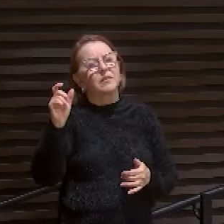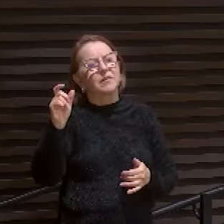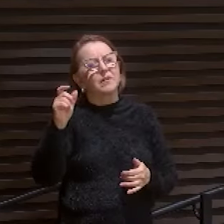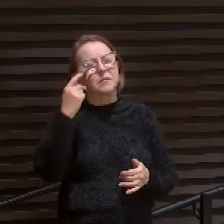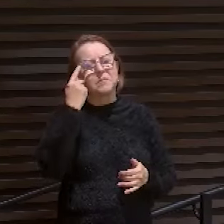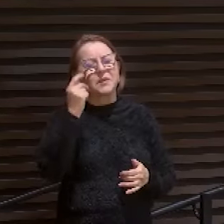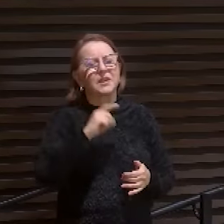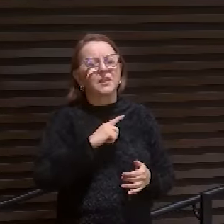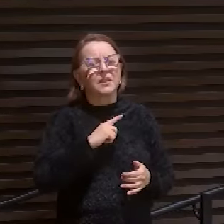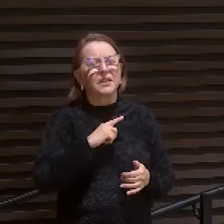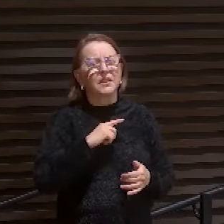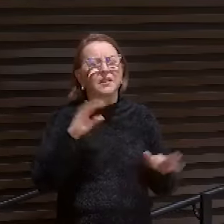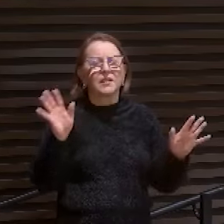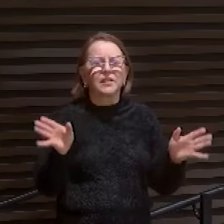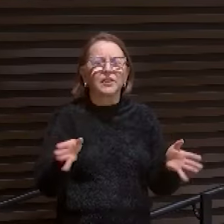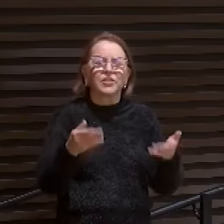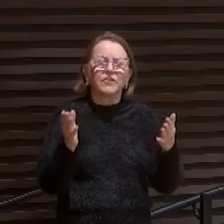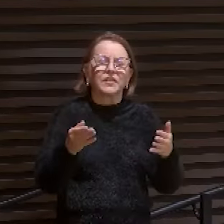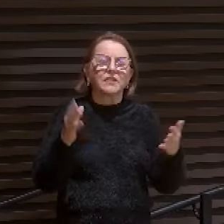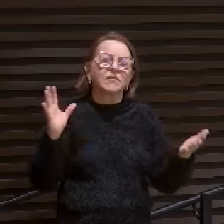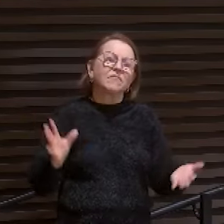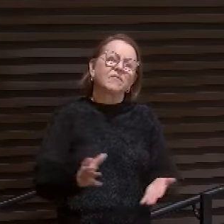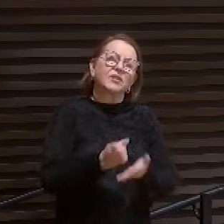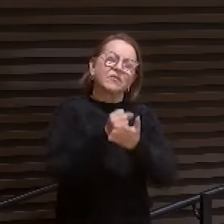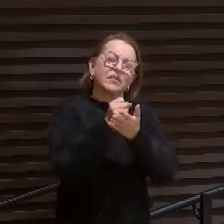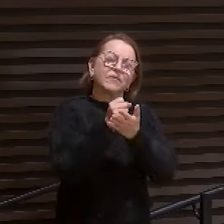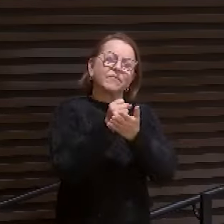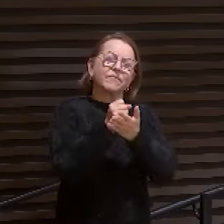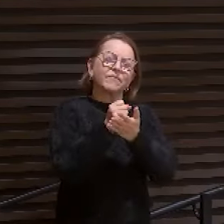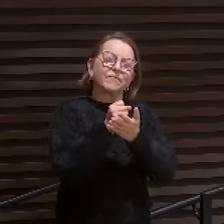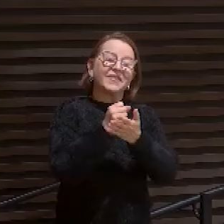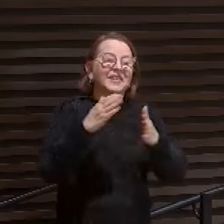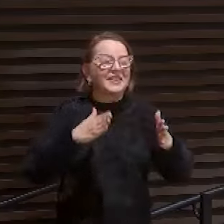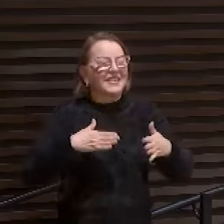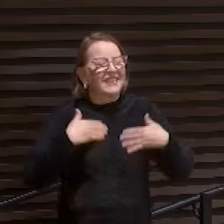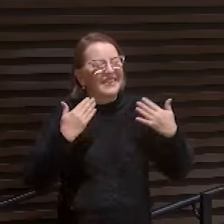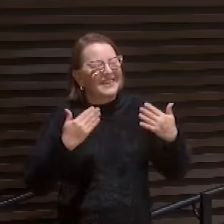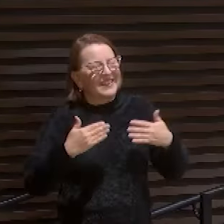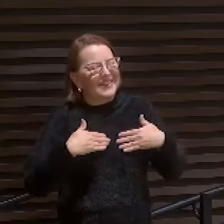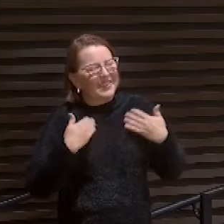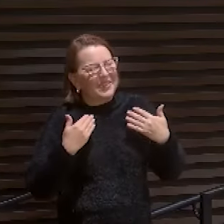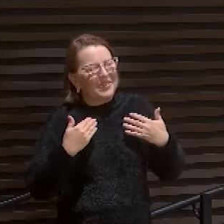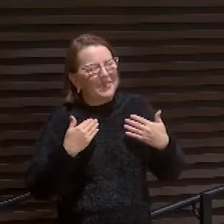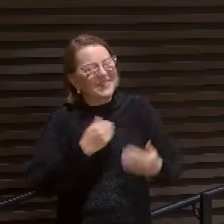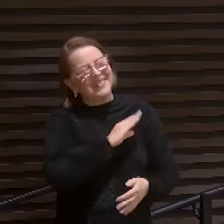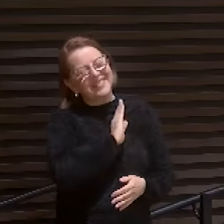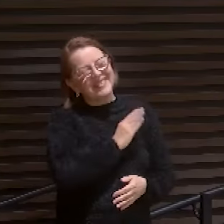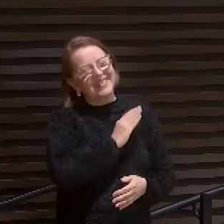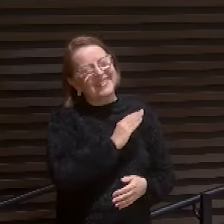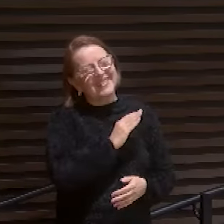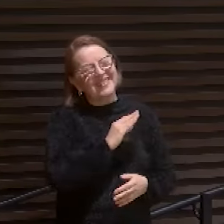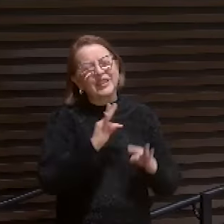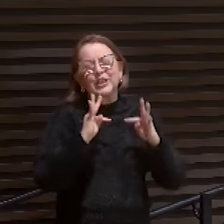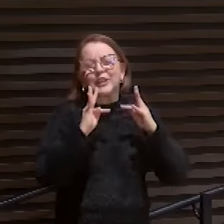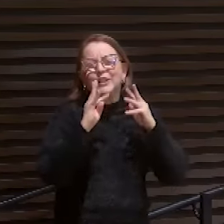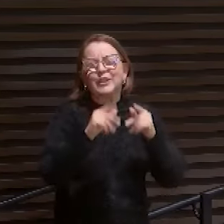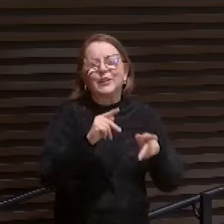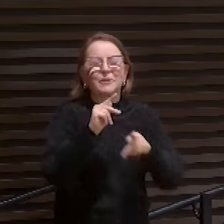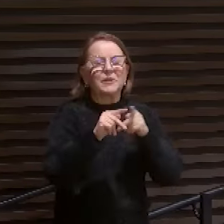haja edificação, salvação e alegria nos corações de todos os que